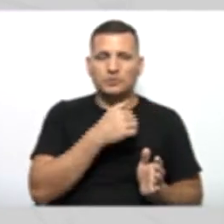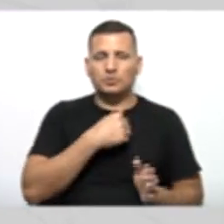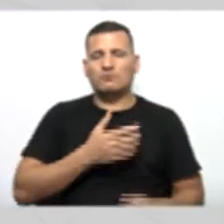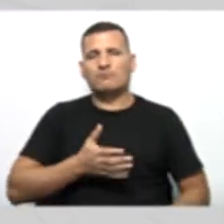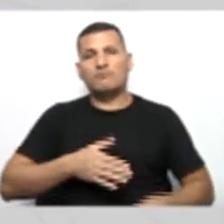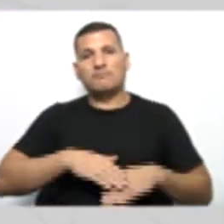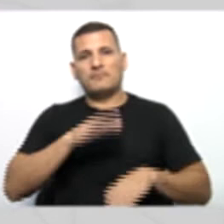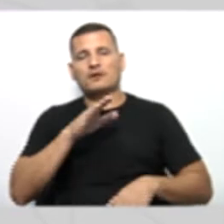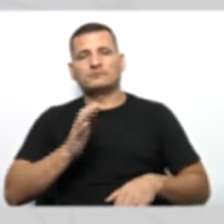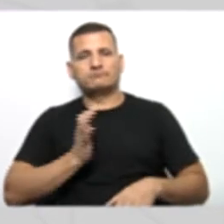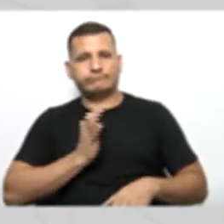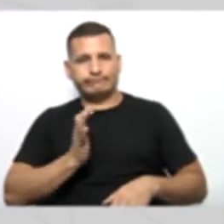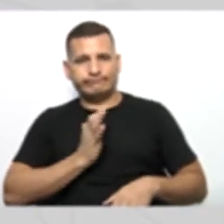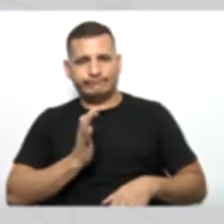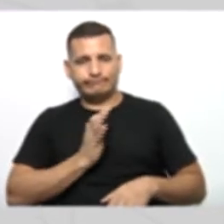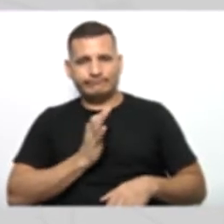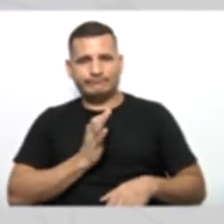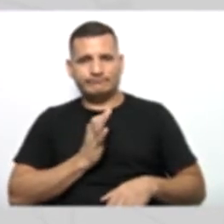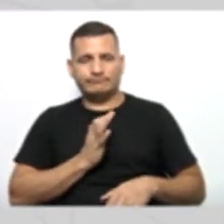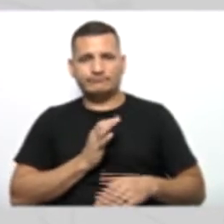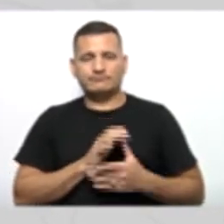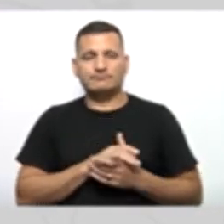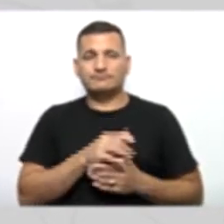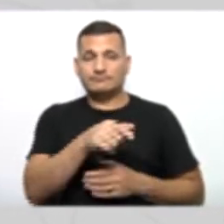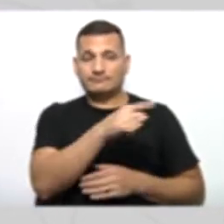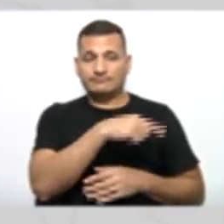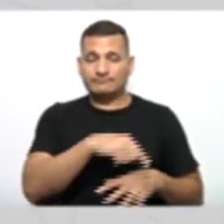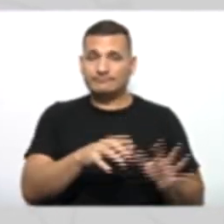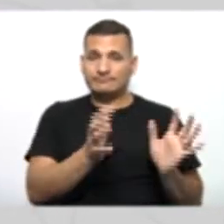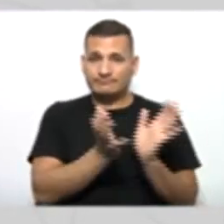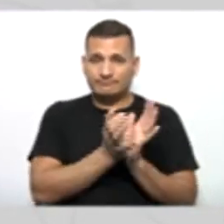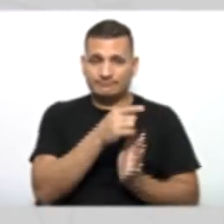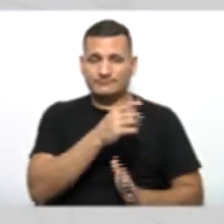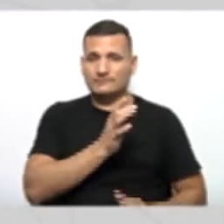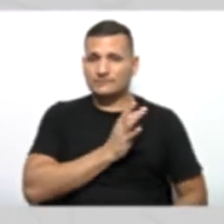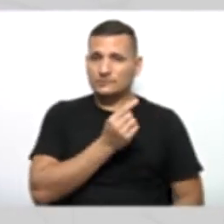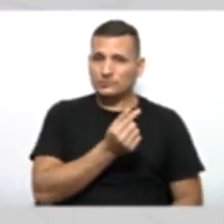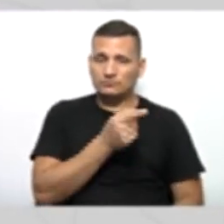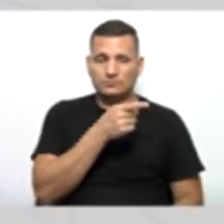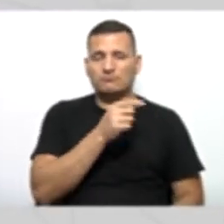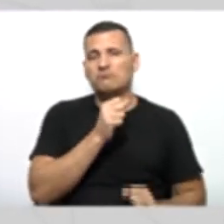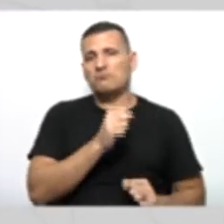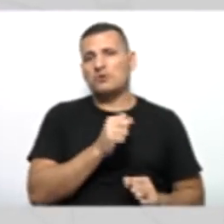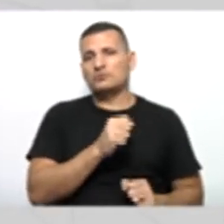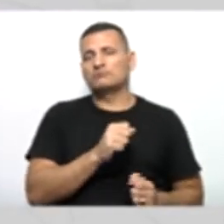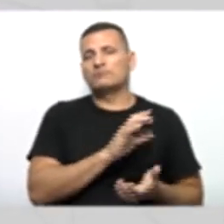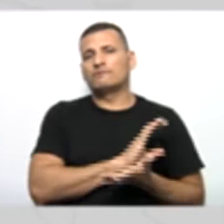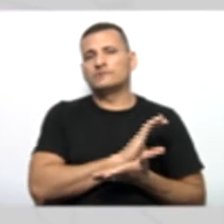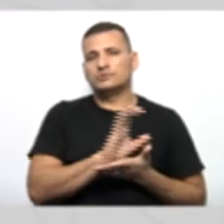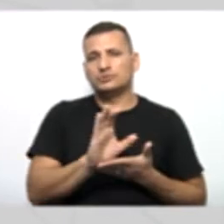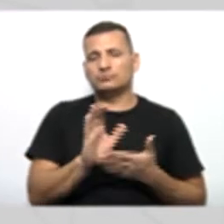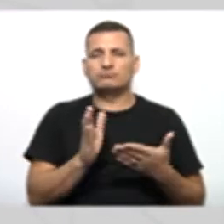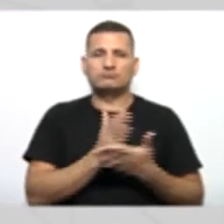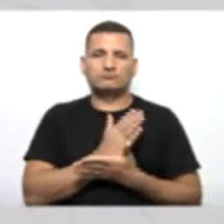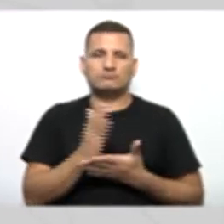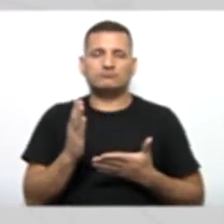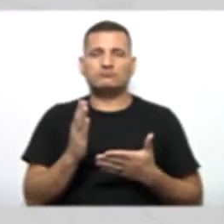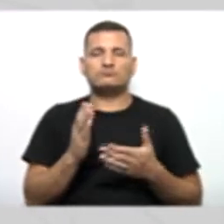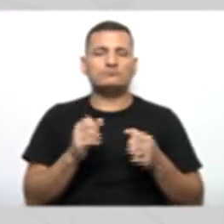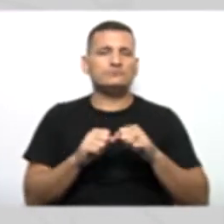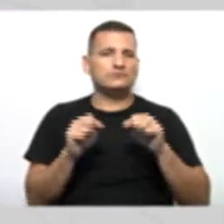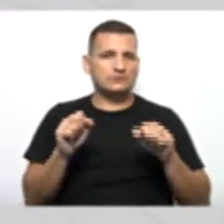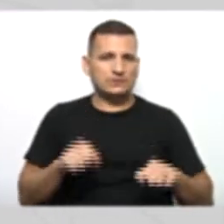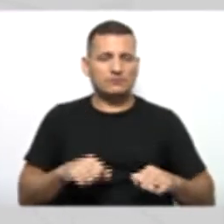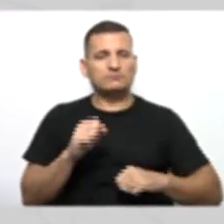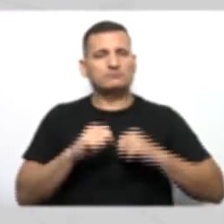rico. Aquela classe que tem recursos também, ela pode investir em alguns métodos, alguns sistemas de produção